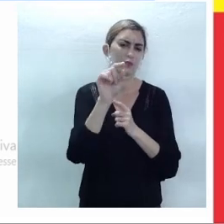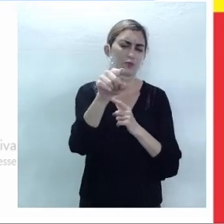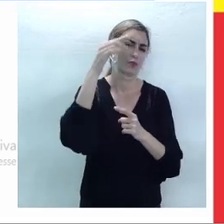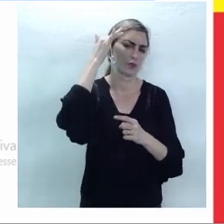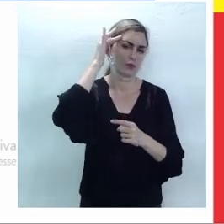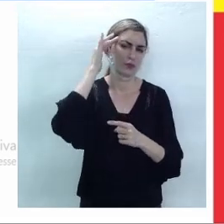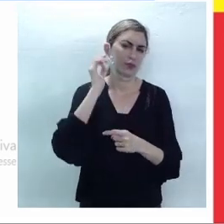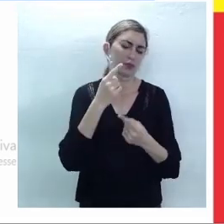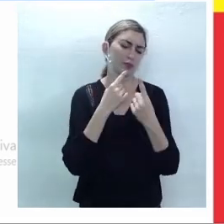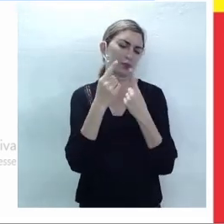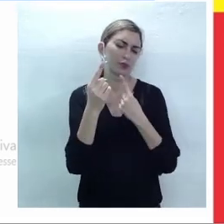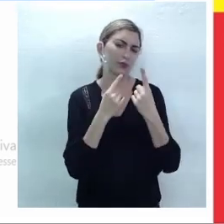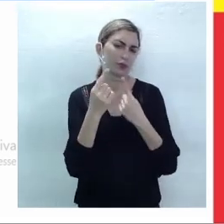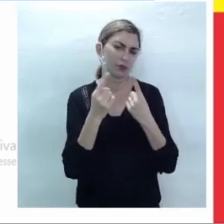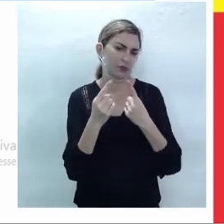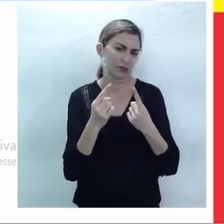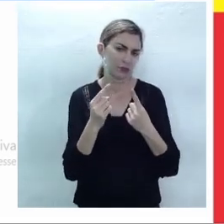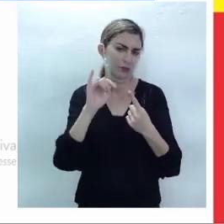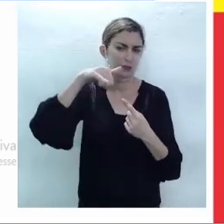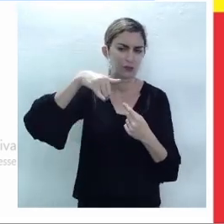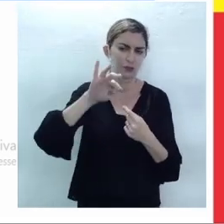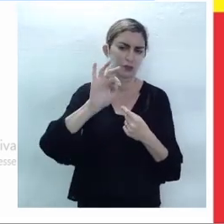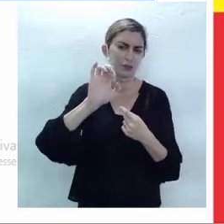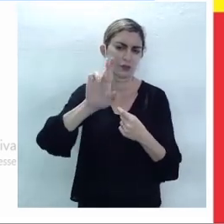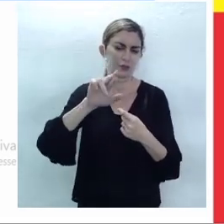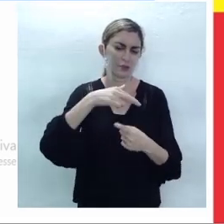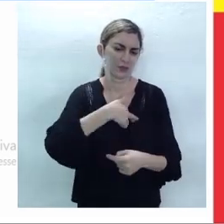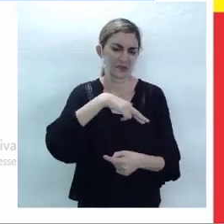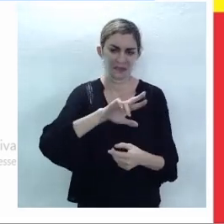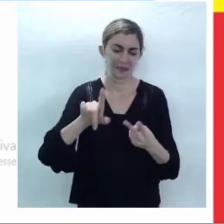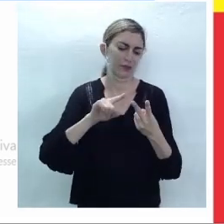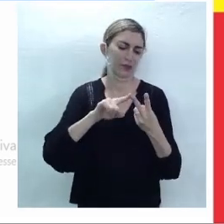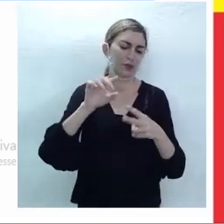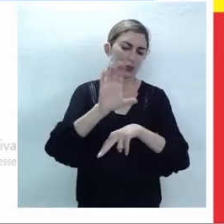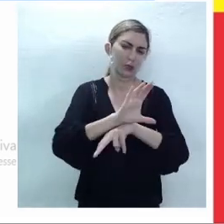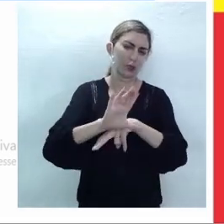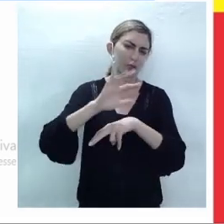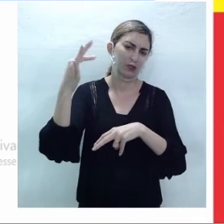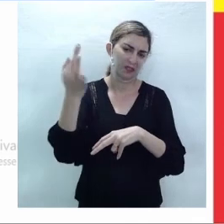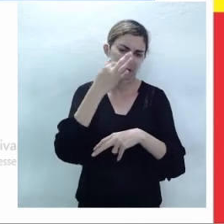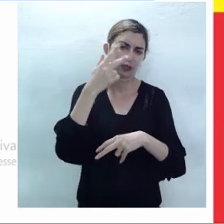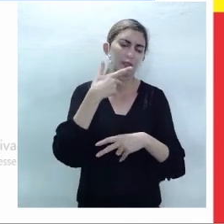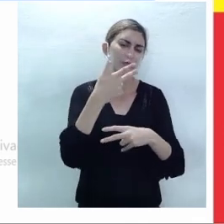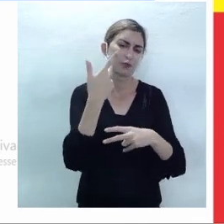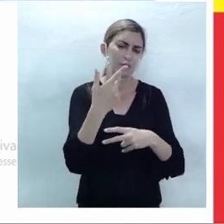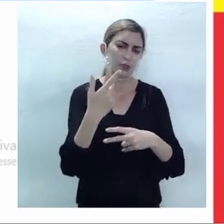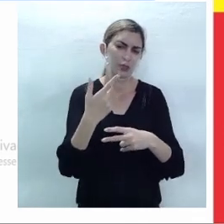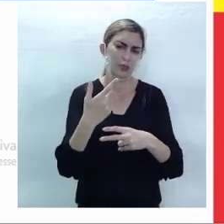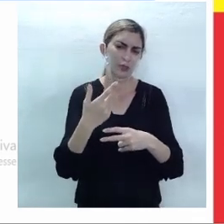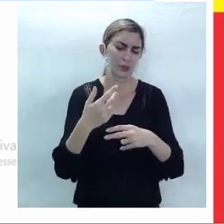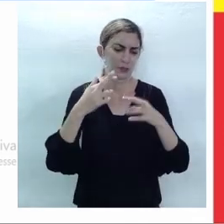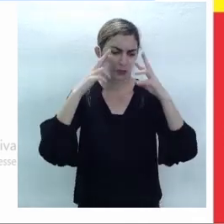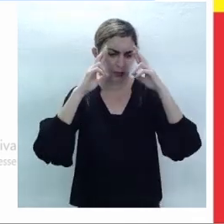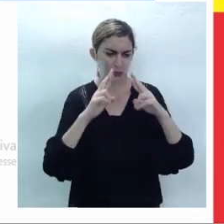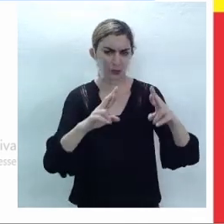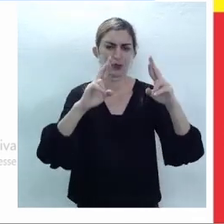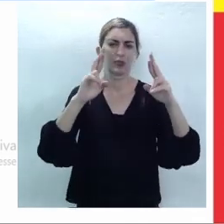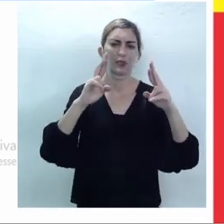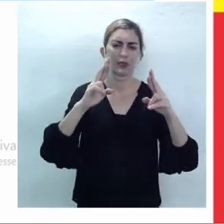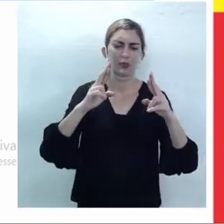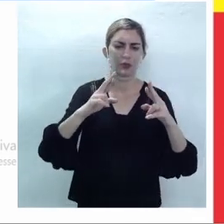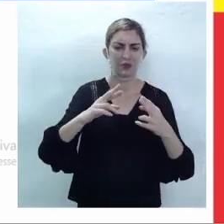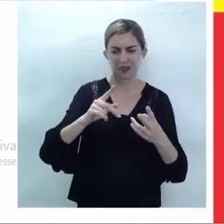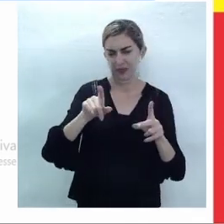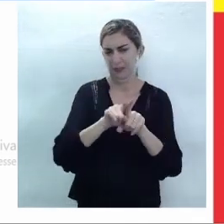você entende por diálogo interreligioso? O que a Constituição Federal diz sobre a tolerância e também